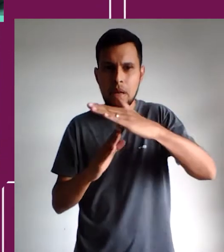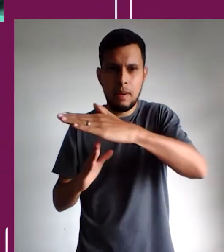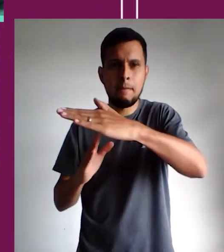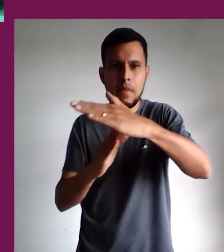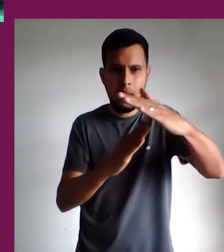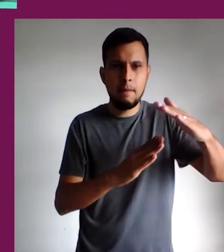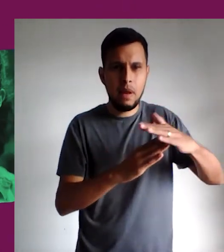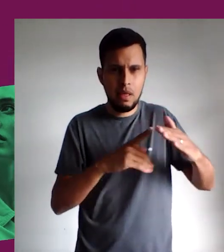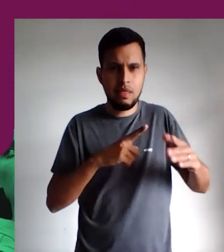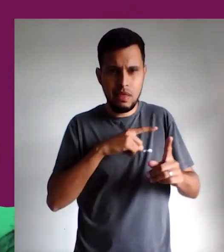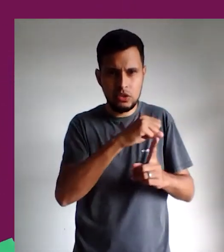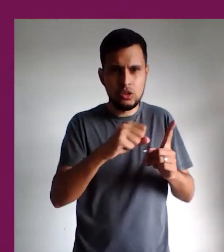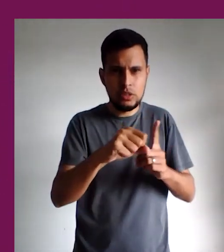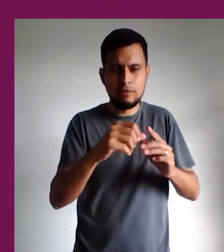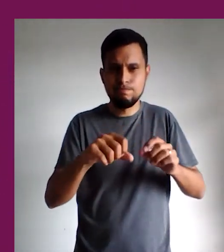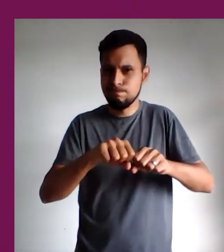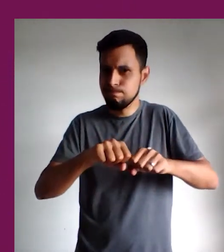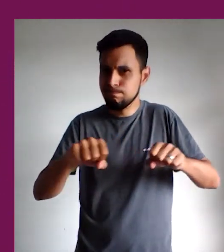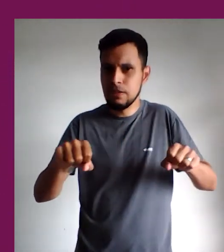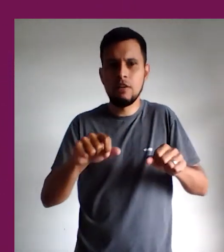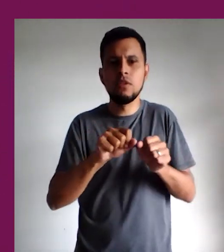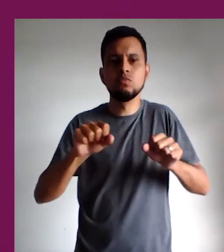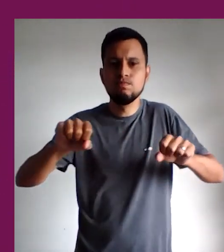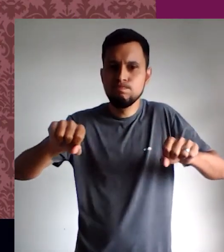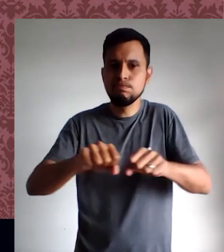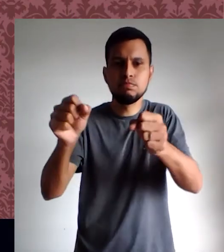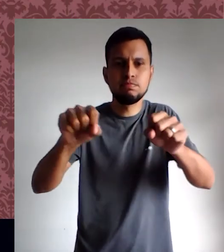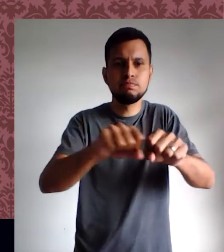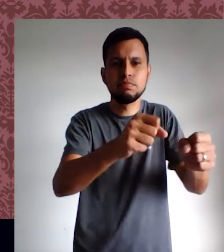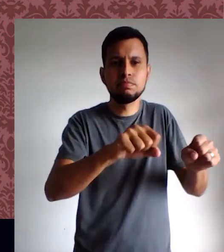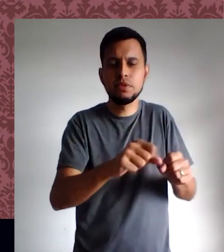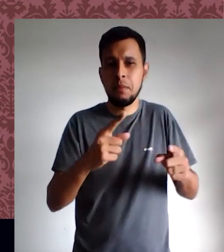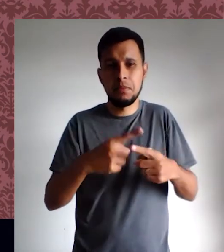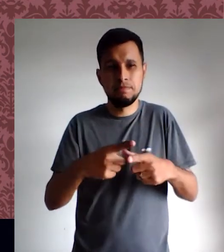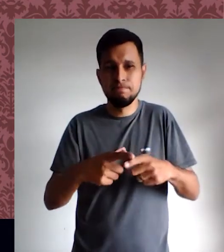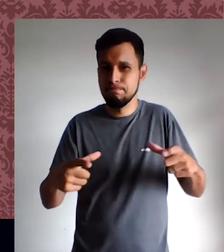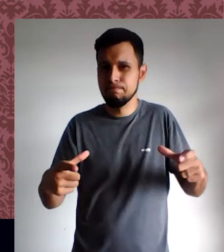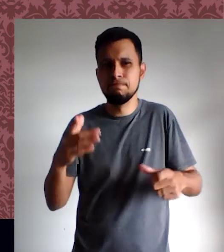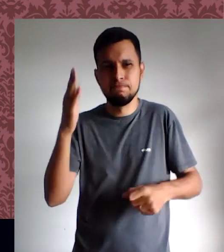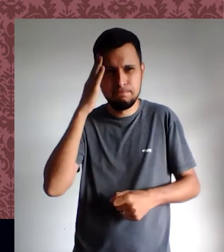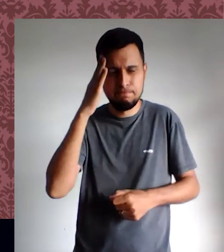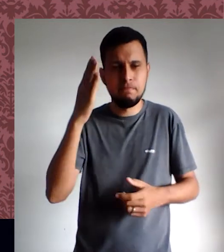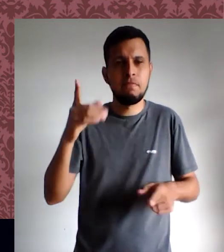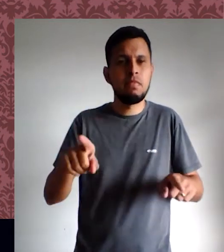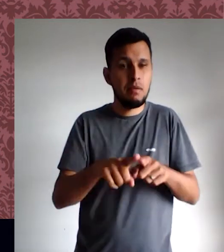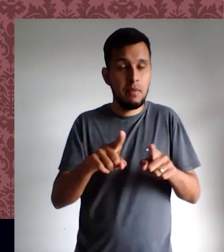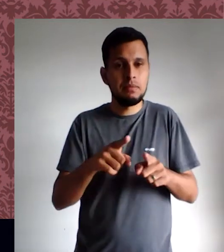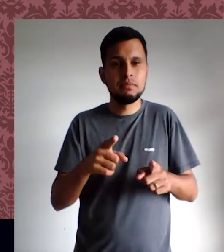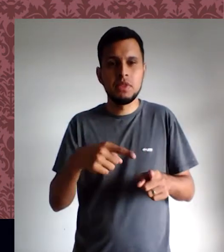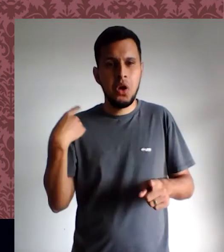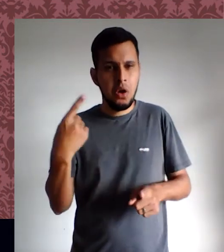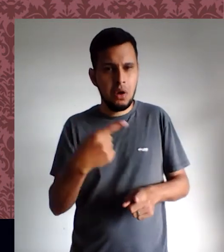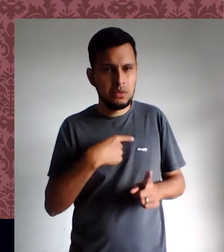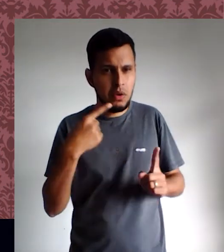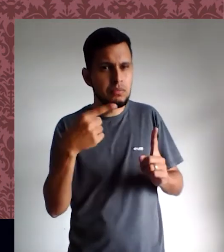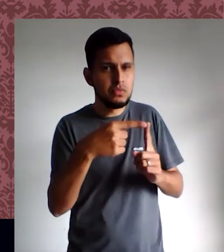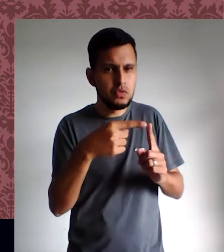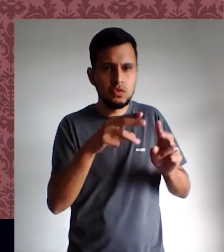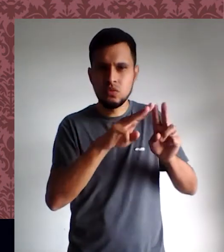tem na sociedade, que são imensas, né? E a nossa busca no